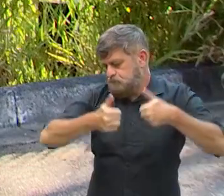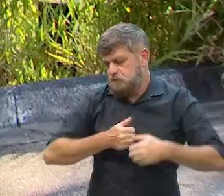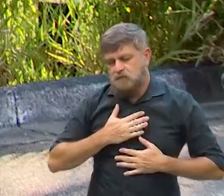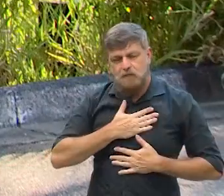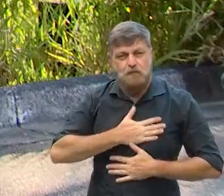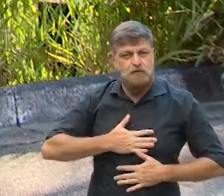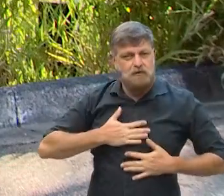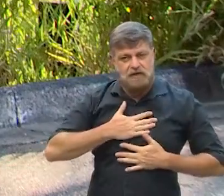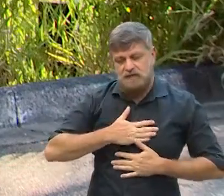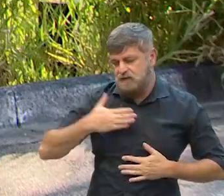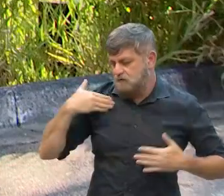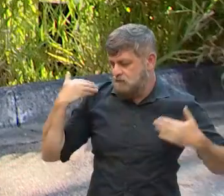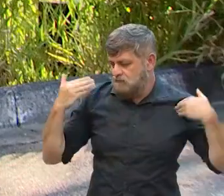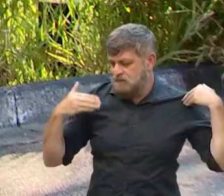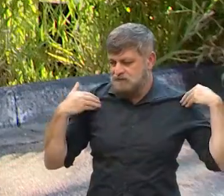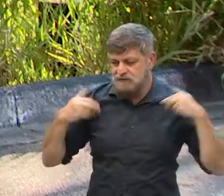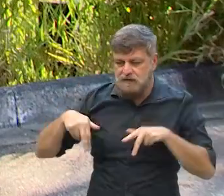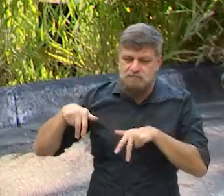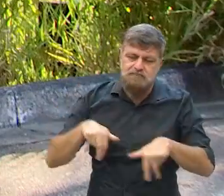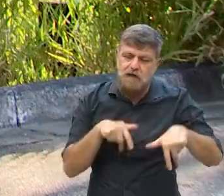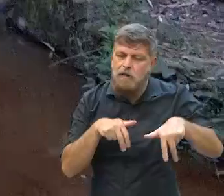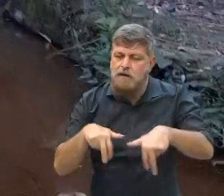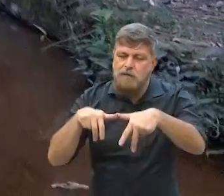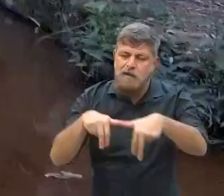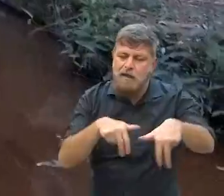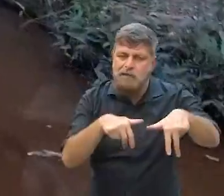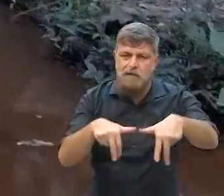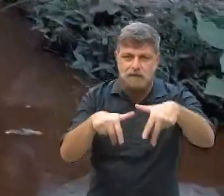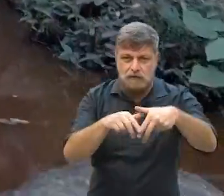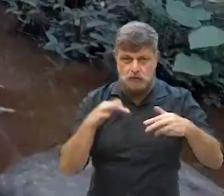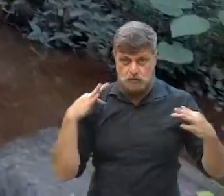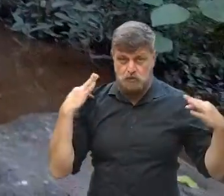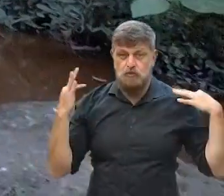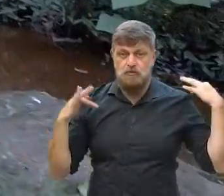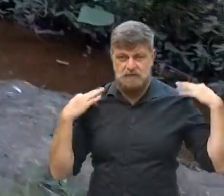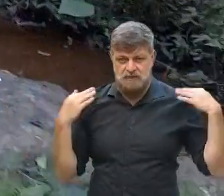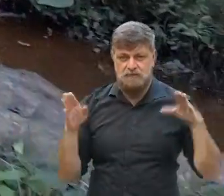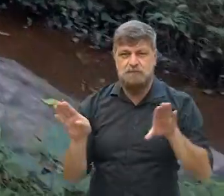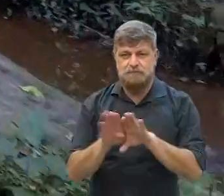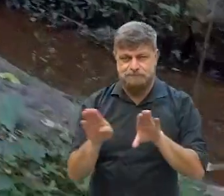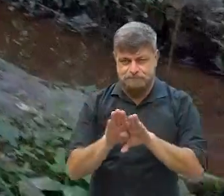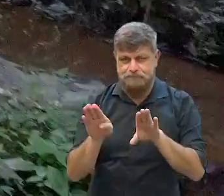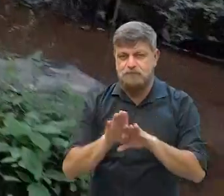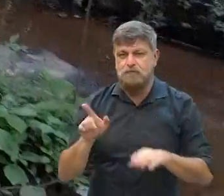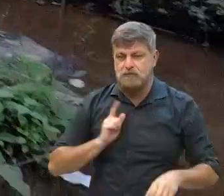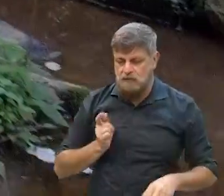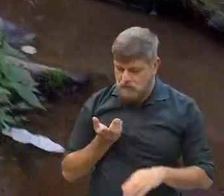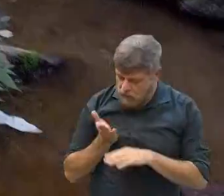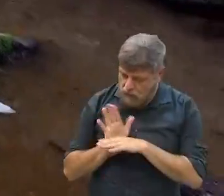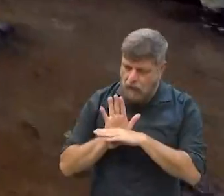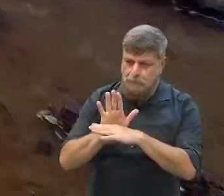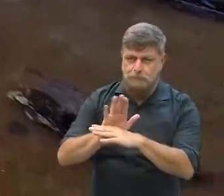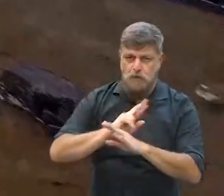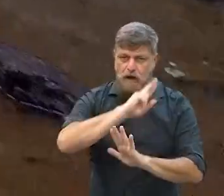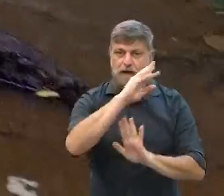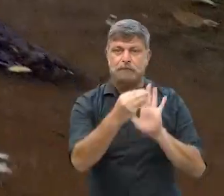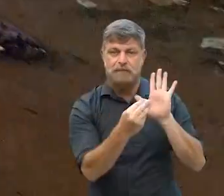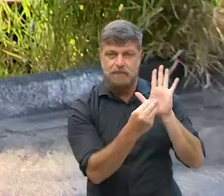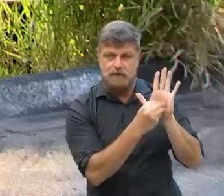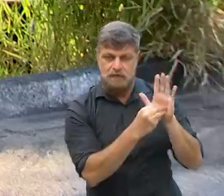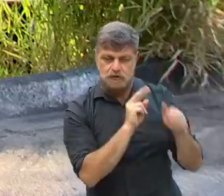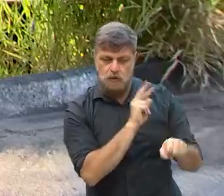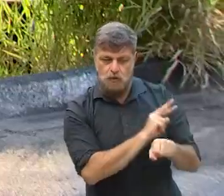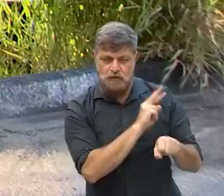né, para vir, passear, caminhar. O turismo também é um aliado da preservação ambiental no